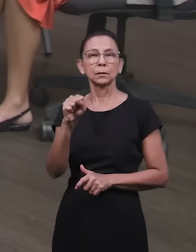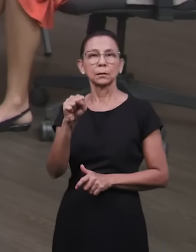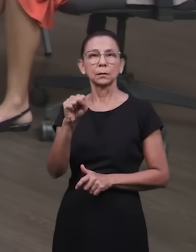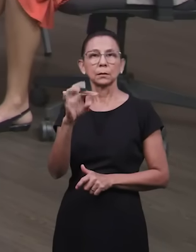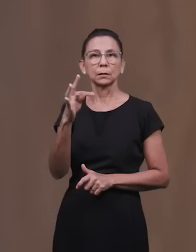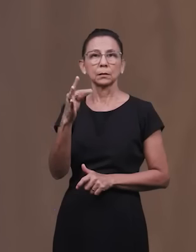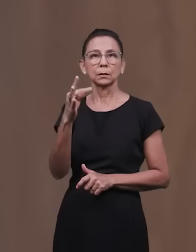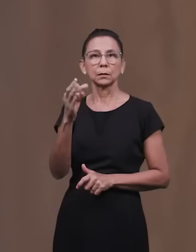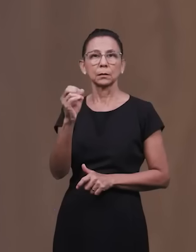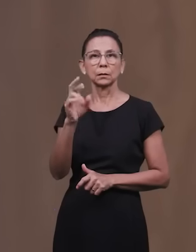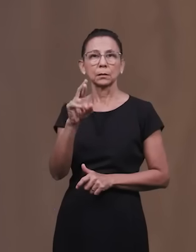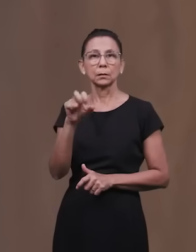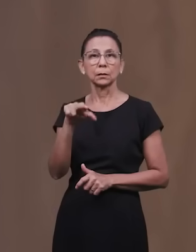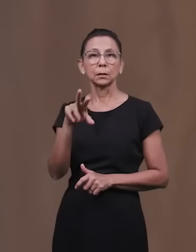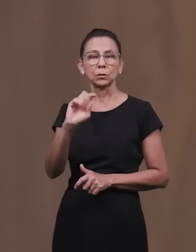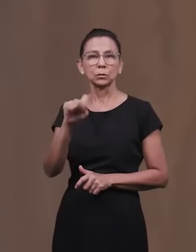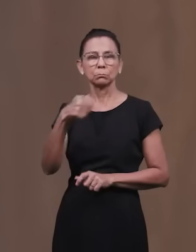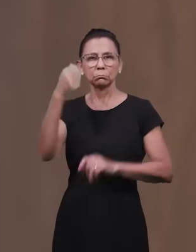pode fazer o que deve fazer.